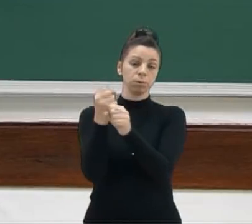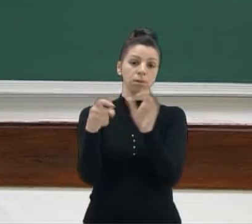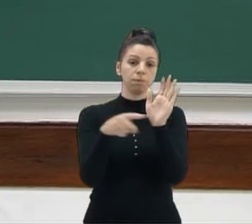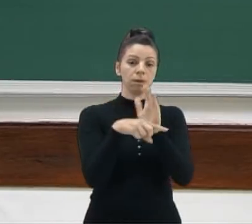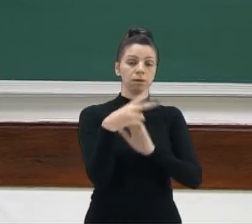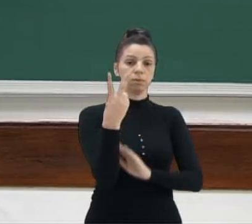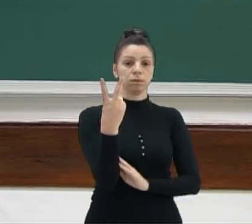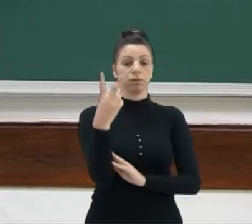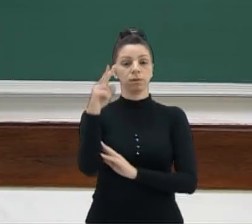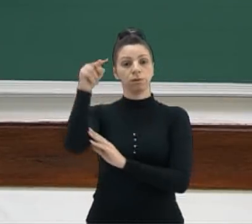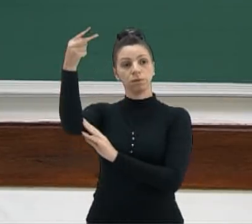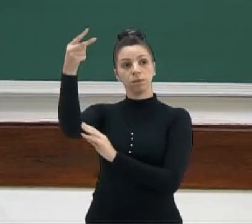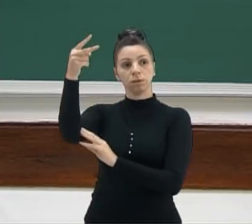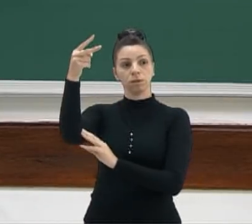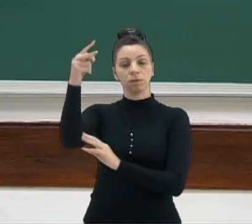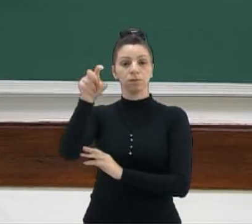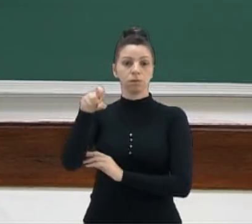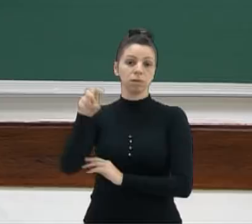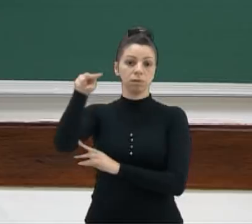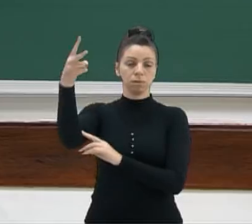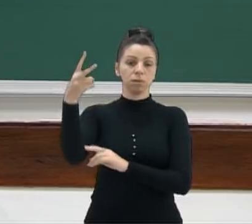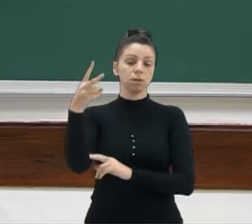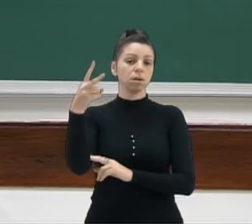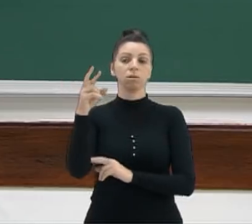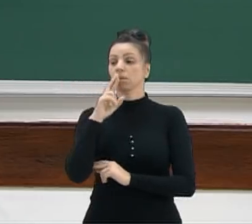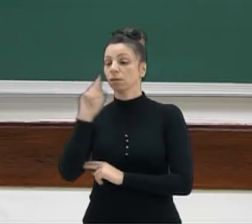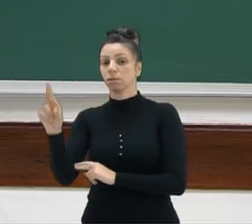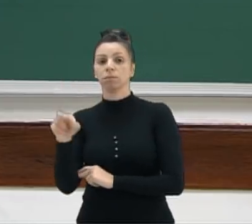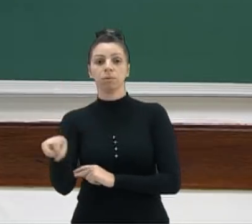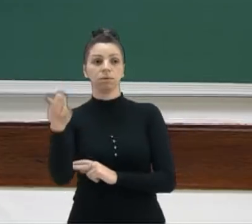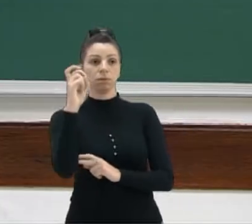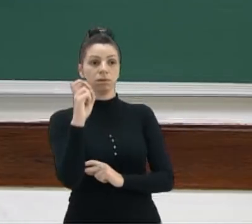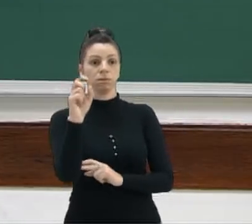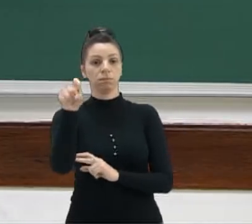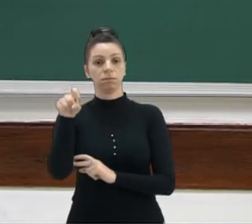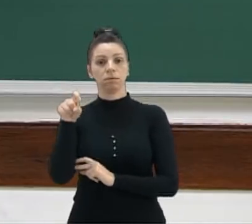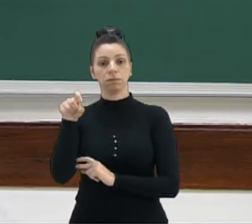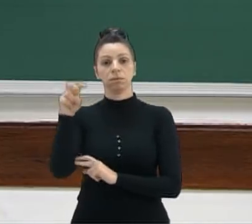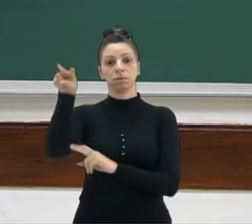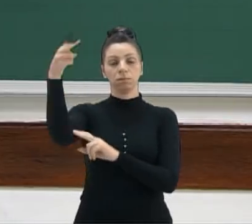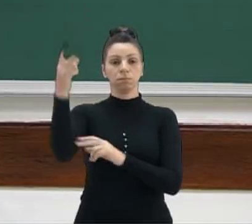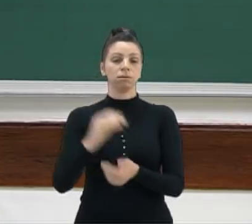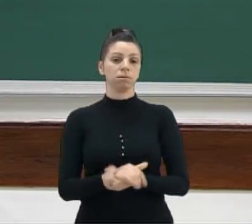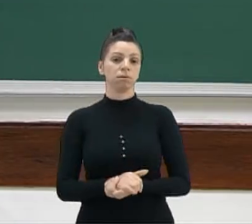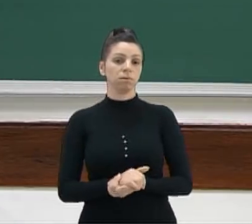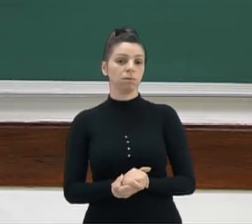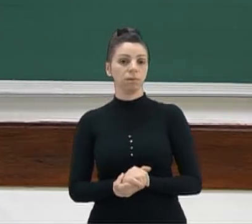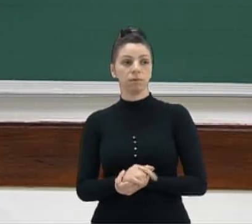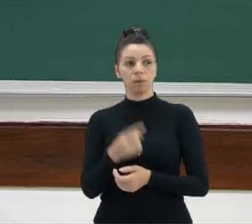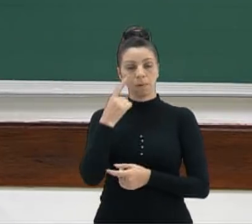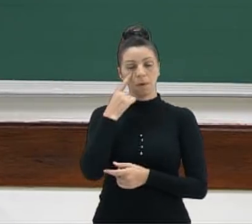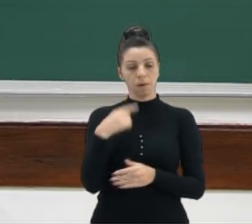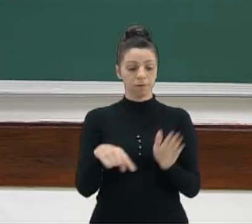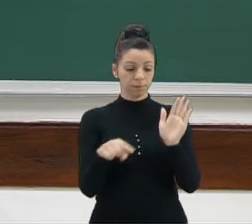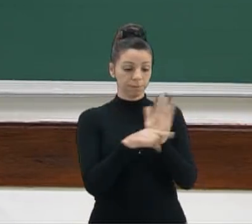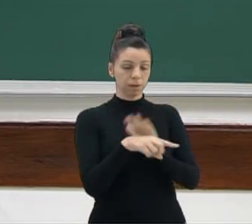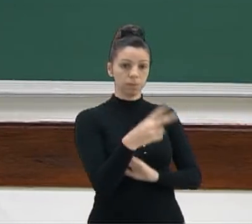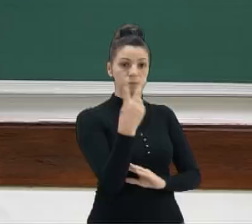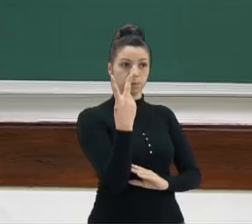quadrado vai resultar em 5x ao quadrado? Vamos ver? Olha lá. Menos